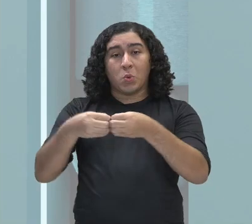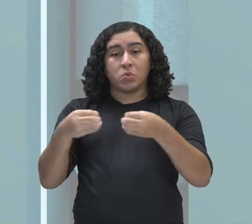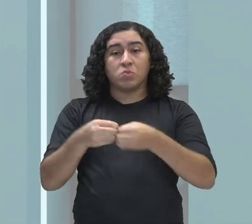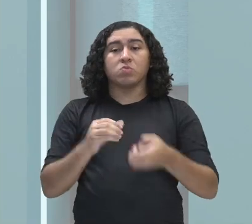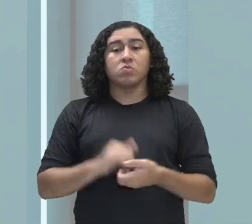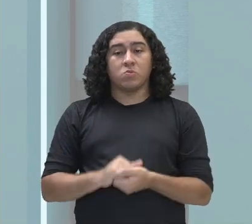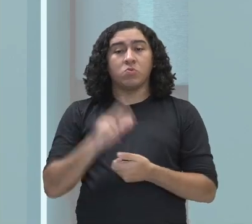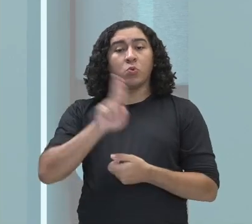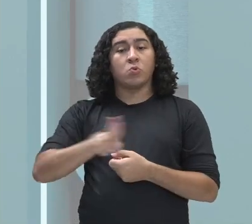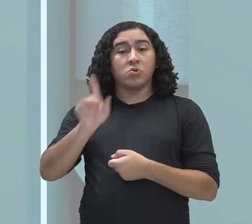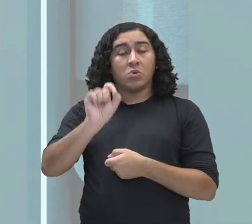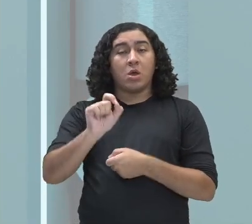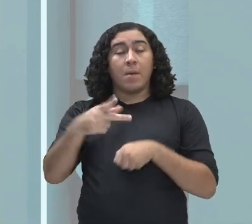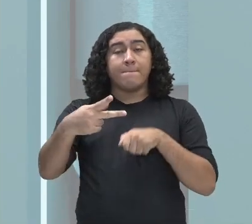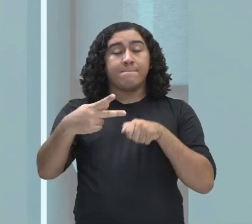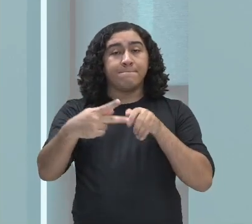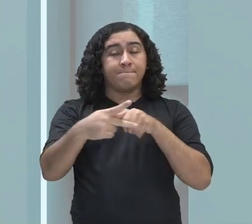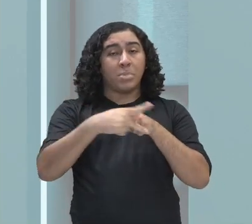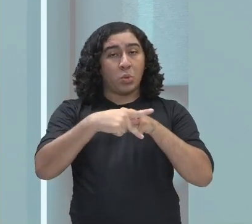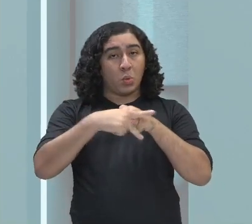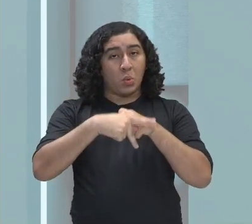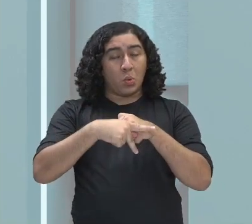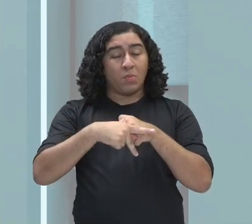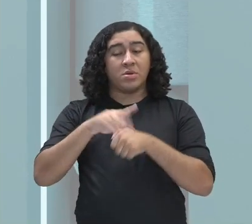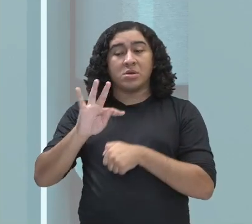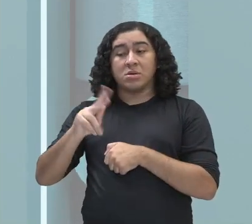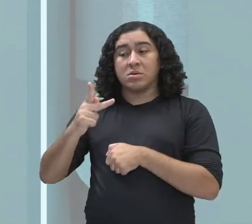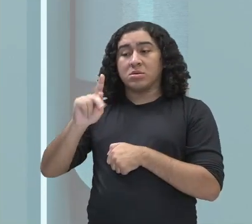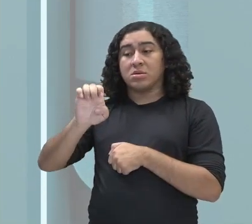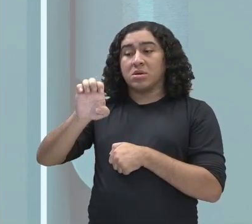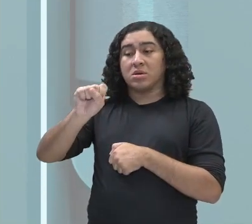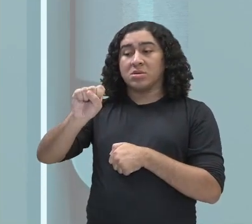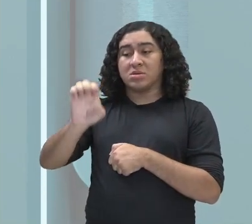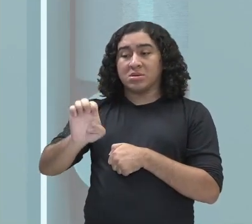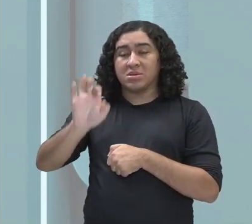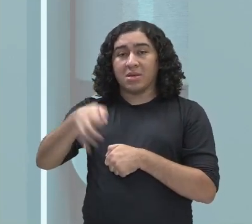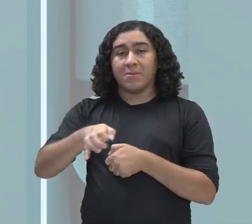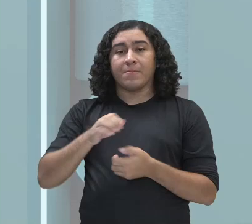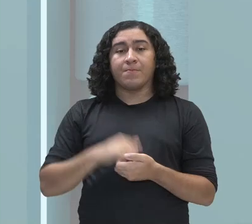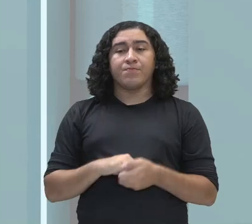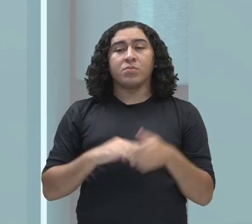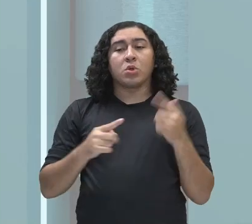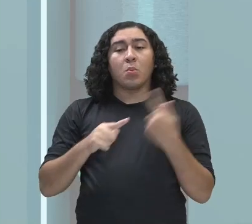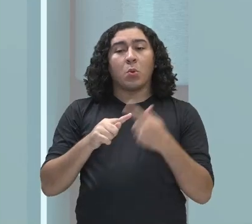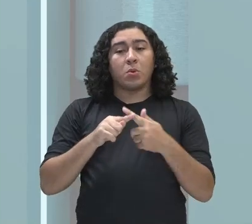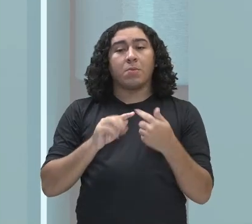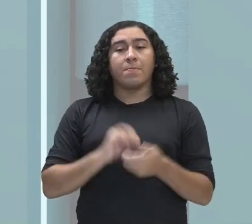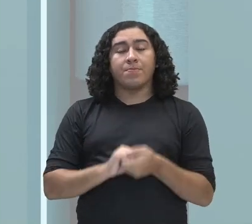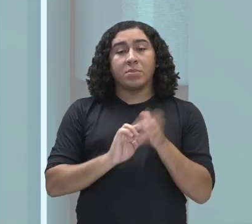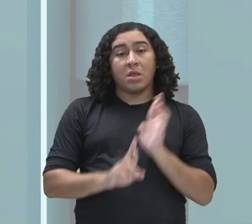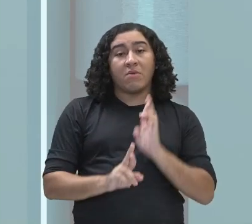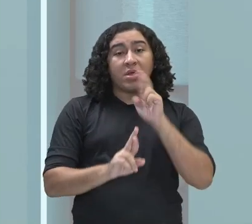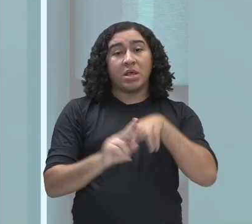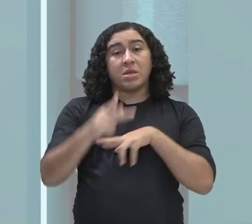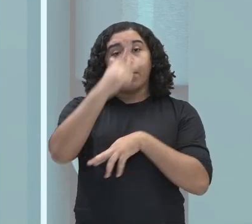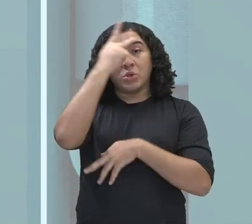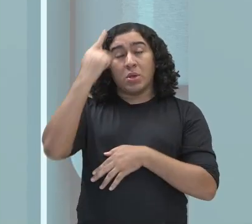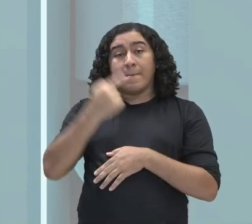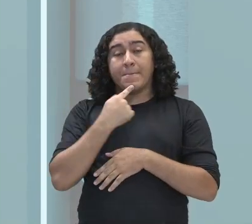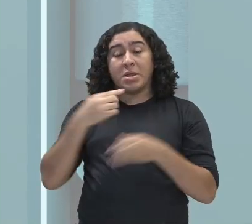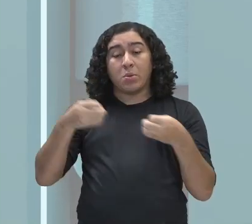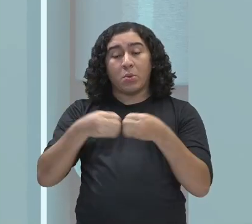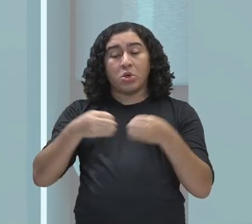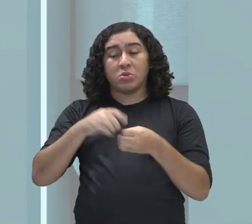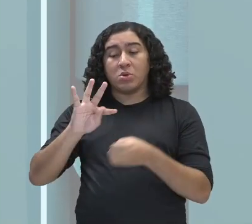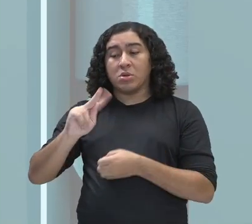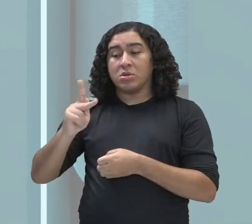utilizando o pronome demonstrativo these. Por quê? Porque a referência para quem está perto ou próximo é o